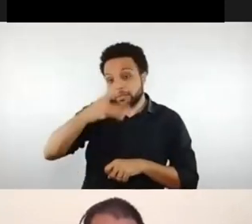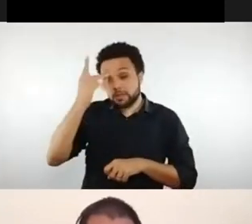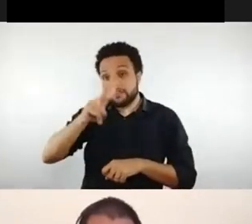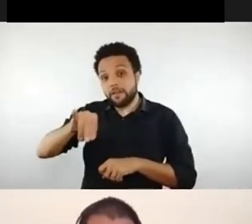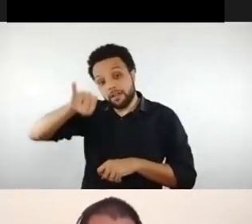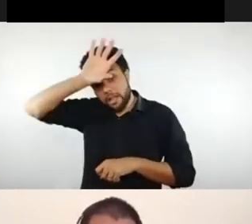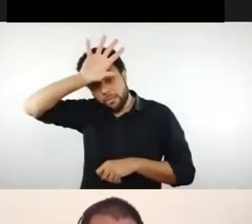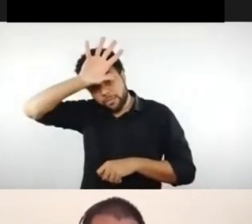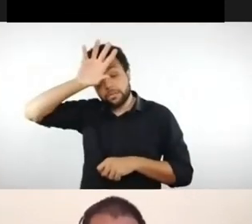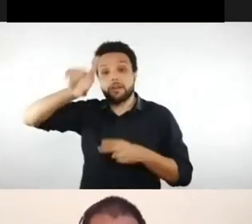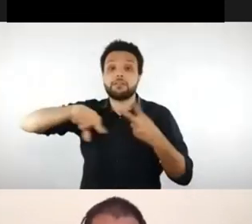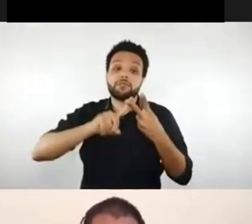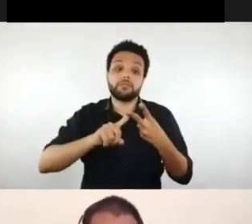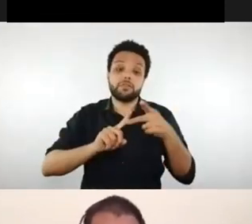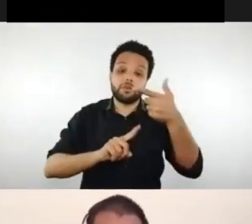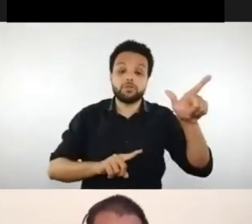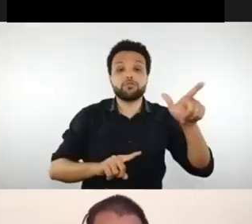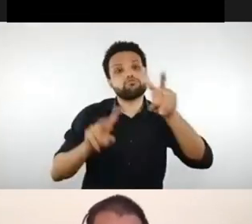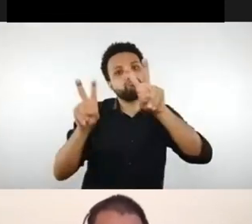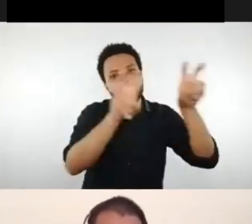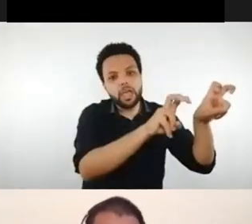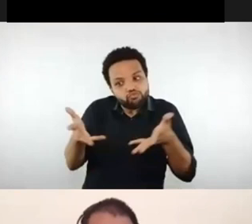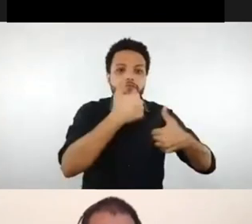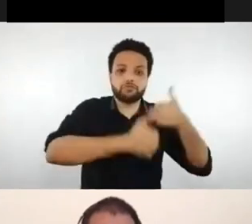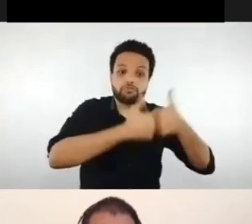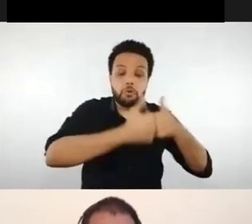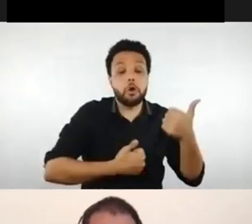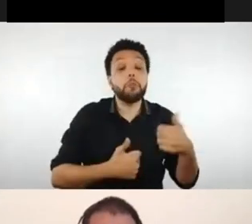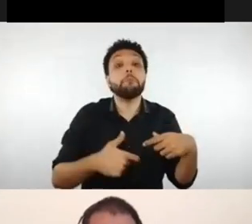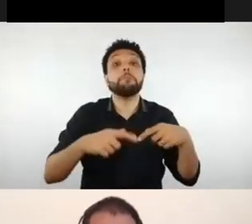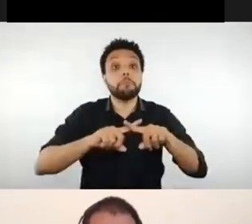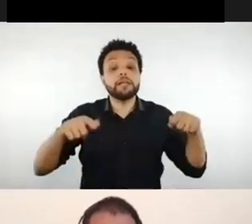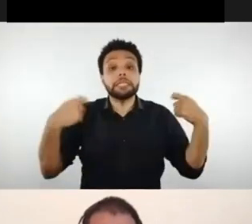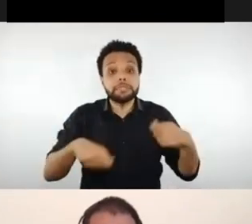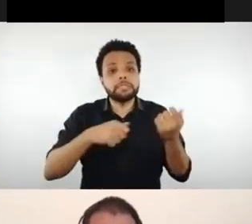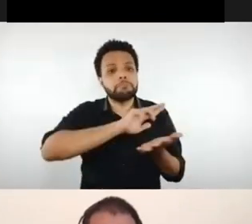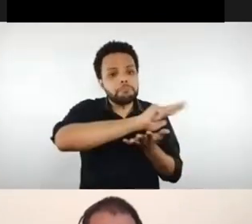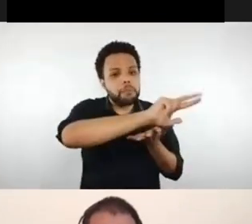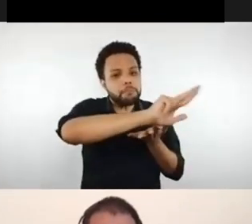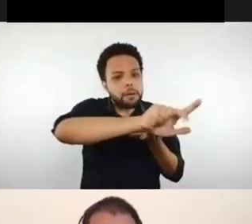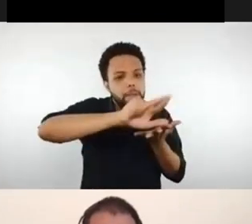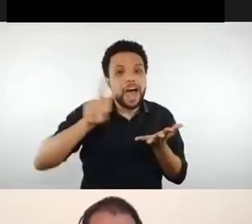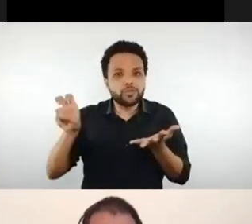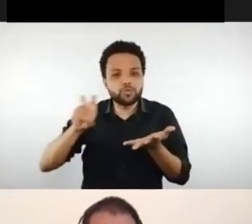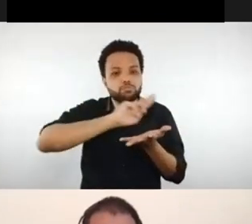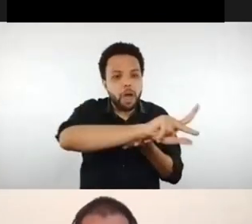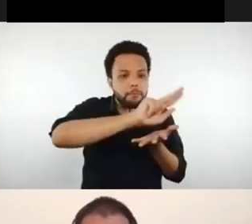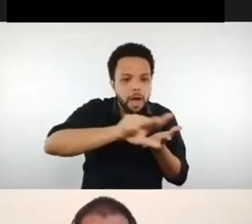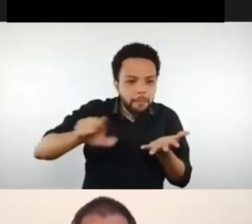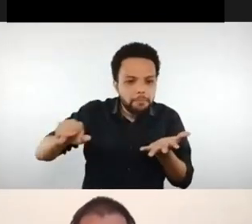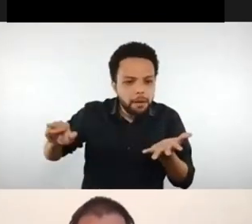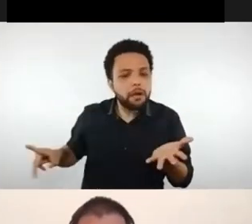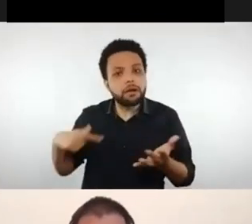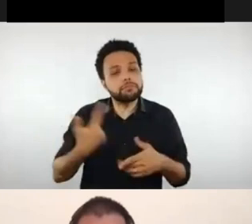falar de outros temas, vai falar de futebol. Né? Mas, realmente, a gente está com um estrangulamento